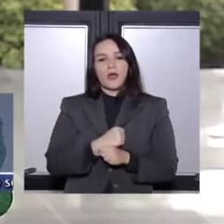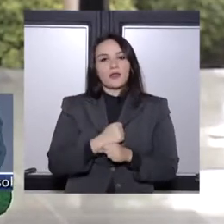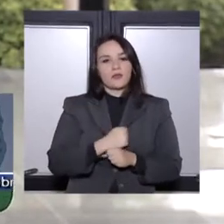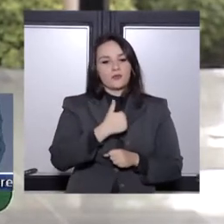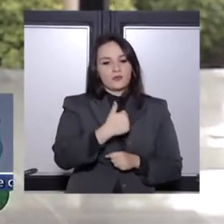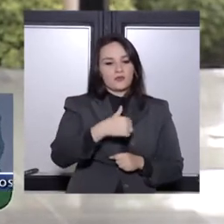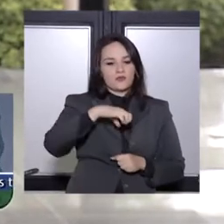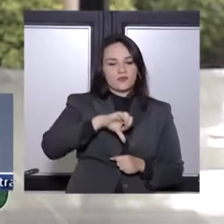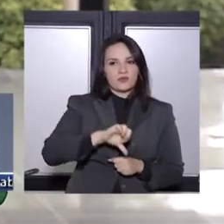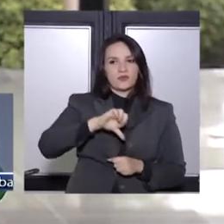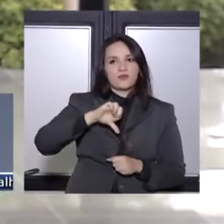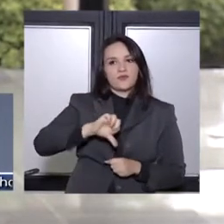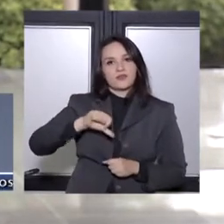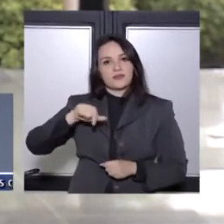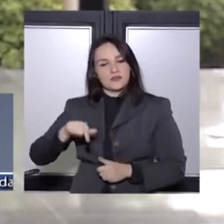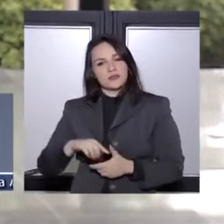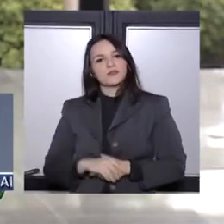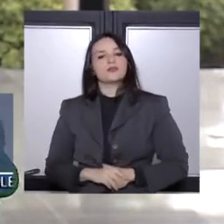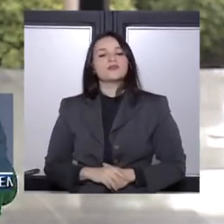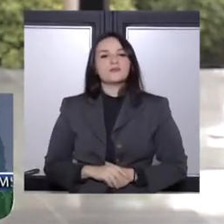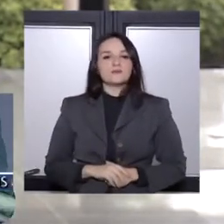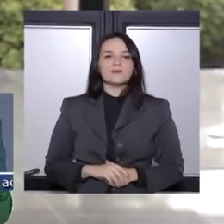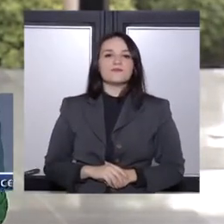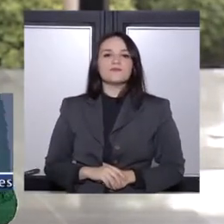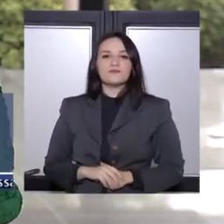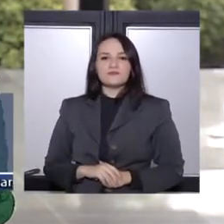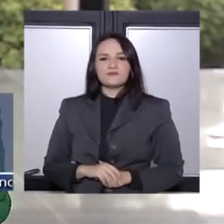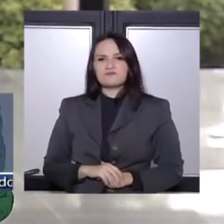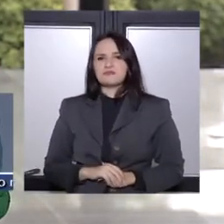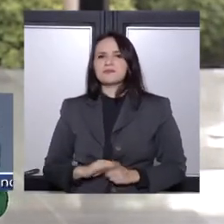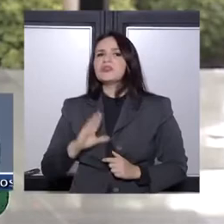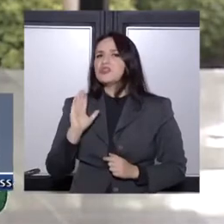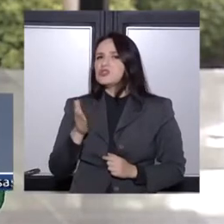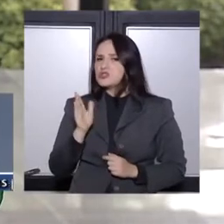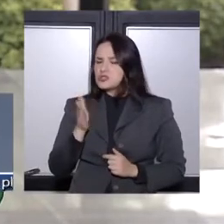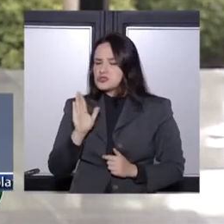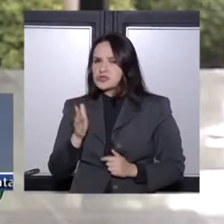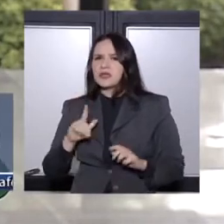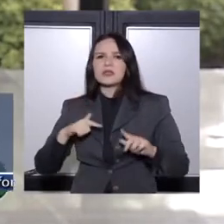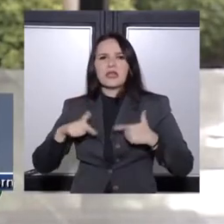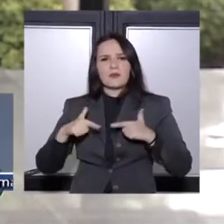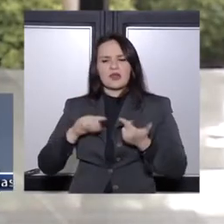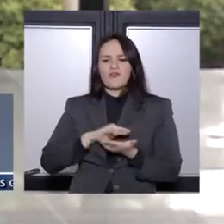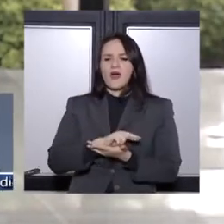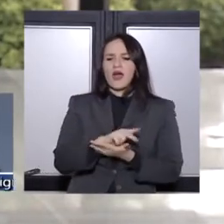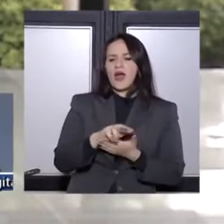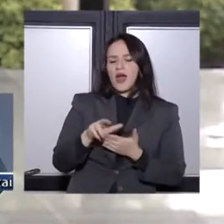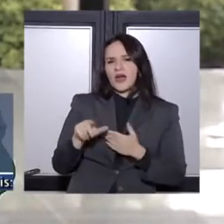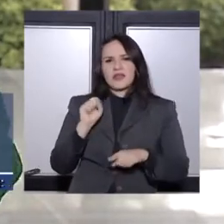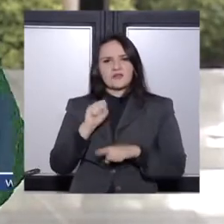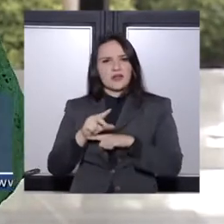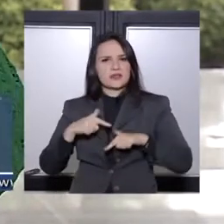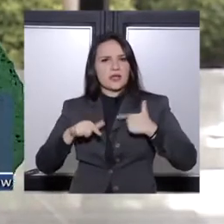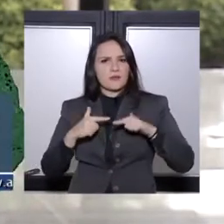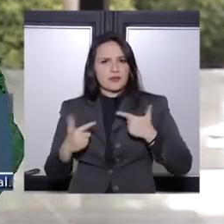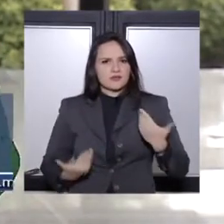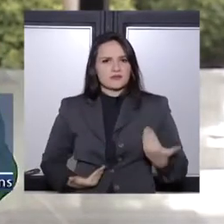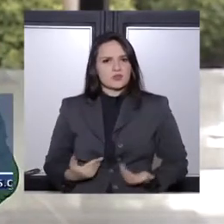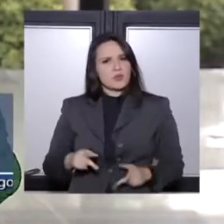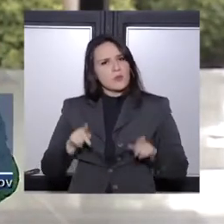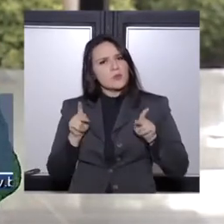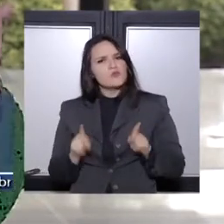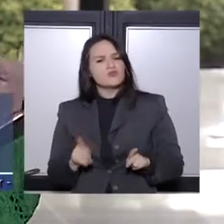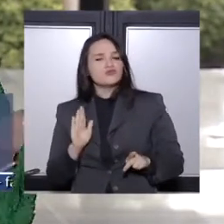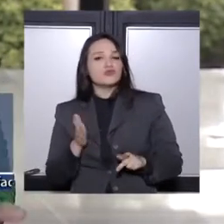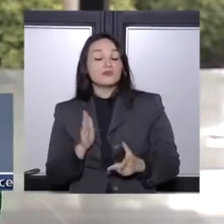74 anos. Ele estava em Brasília, ele já ocupou diversos cargos públicos também. Então, com